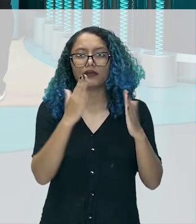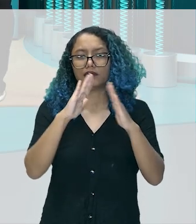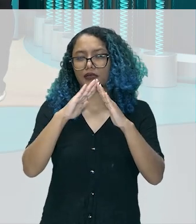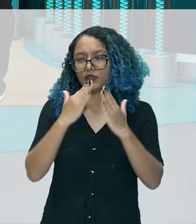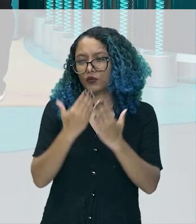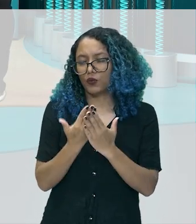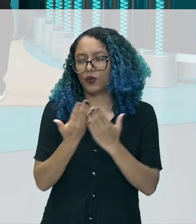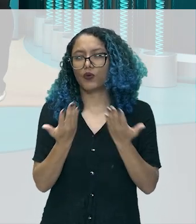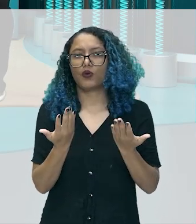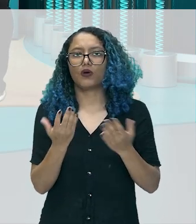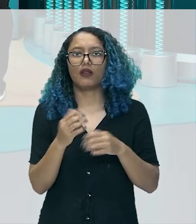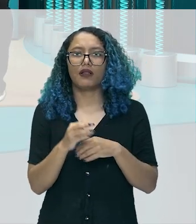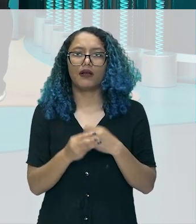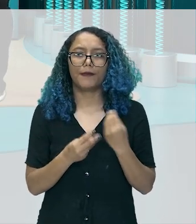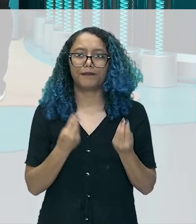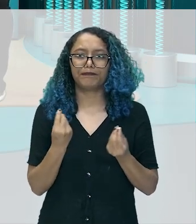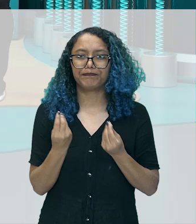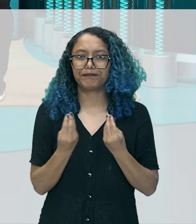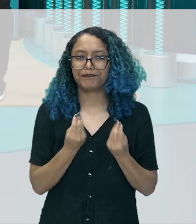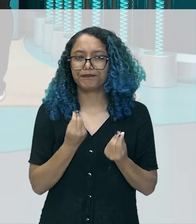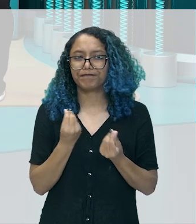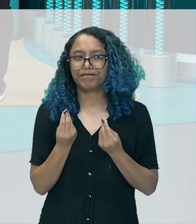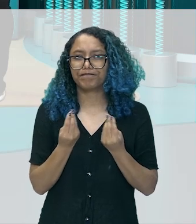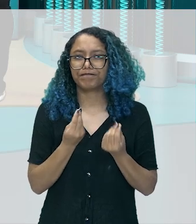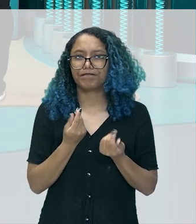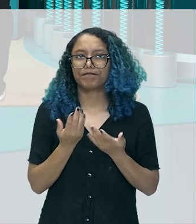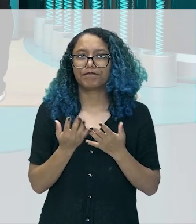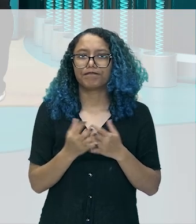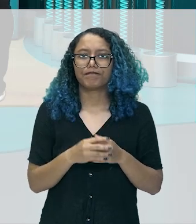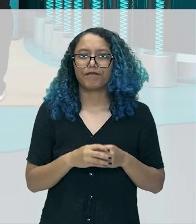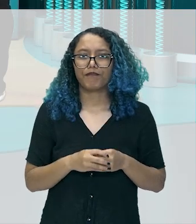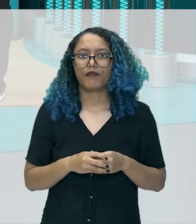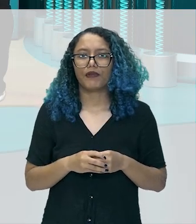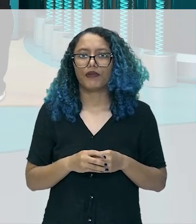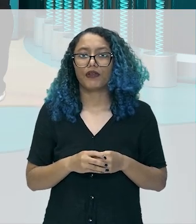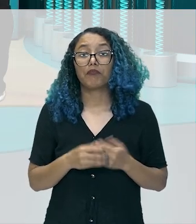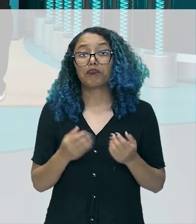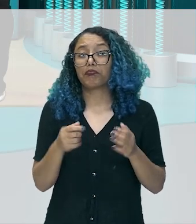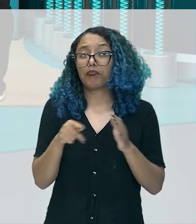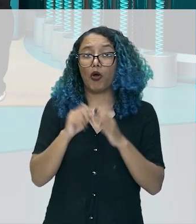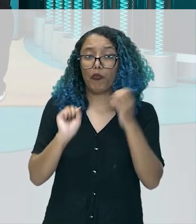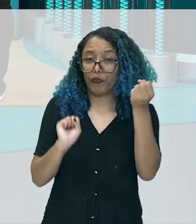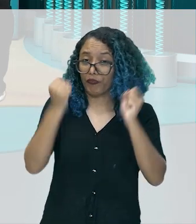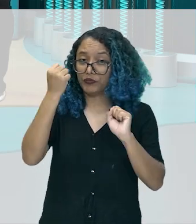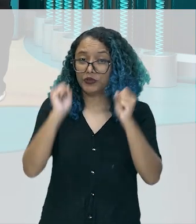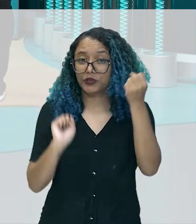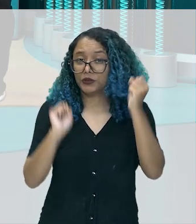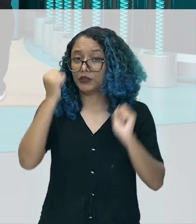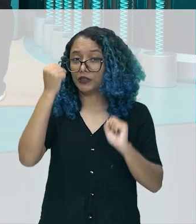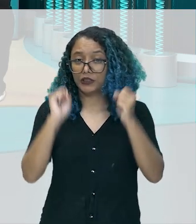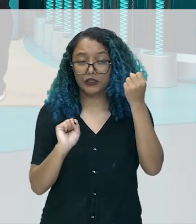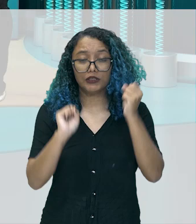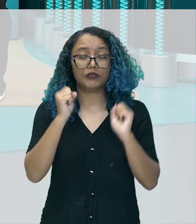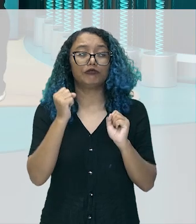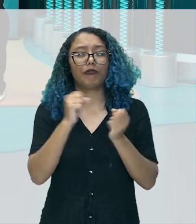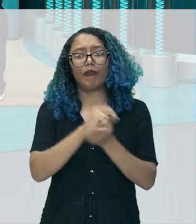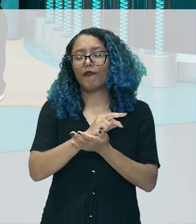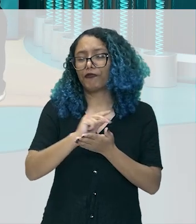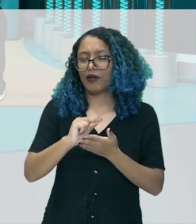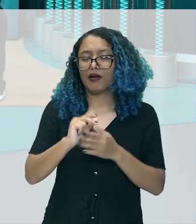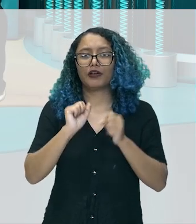os elementos presentes ali nas demais ginásticas. O intuito dela não é de competição, não é de premiação, e